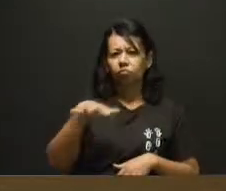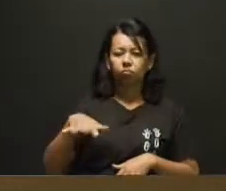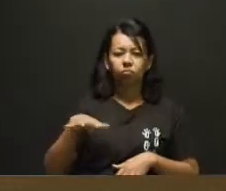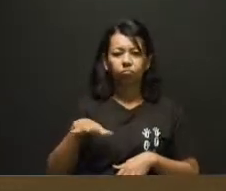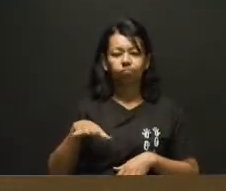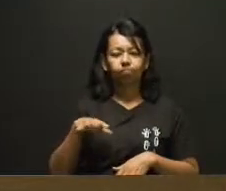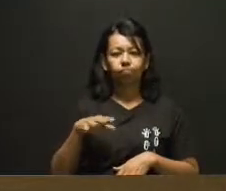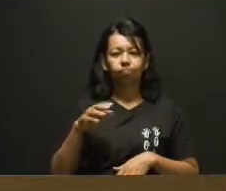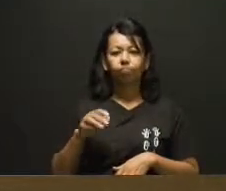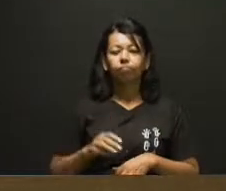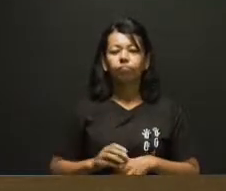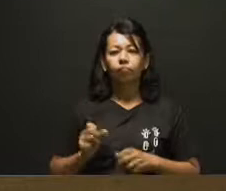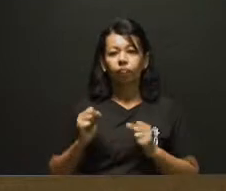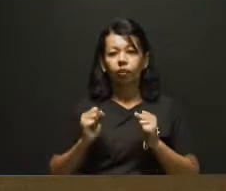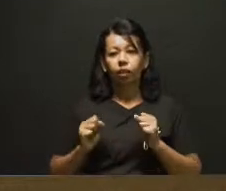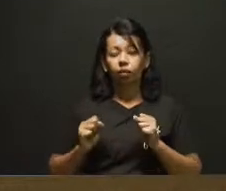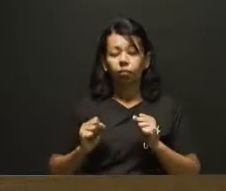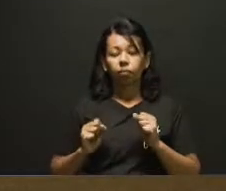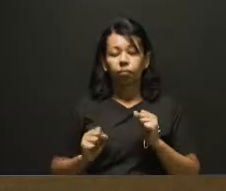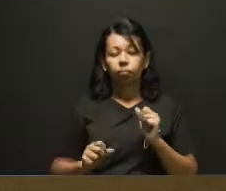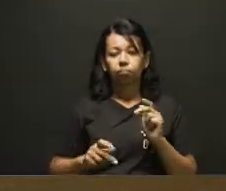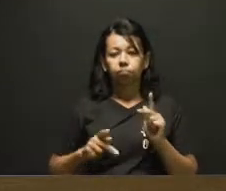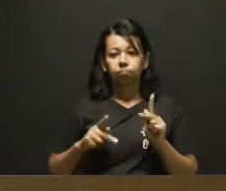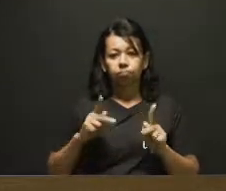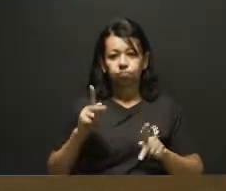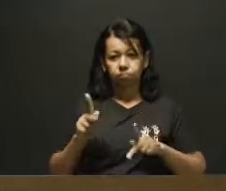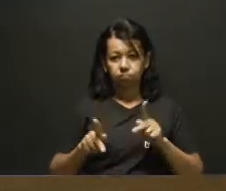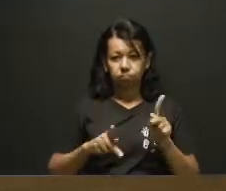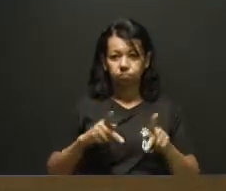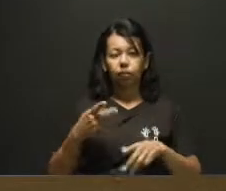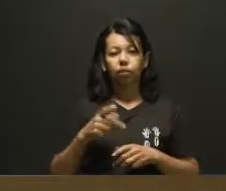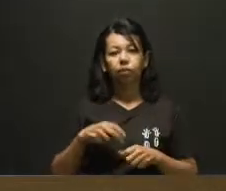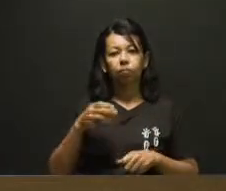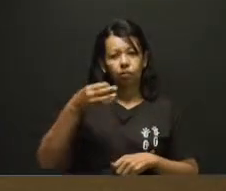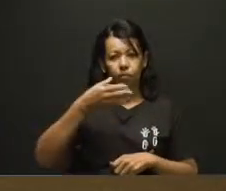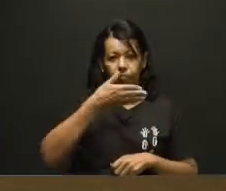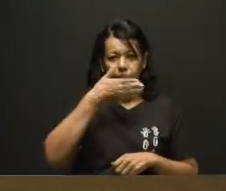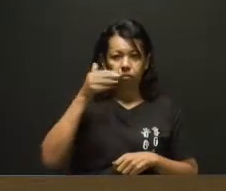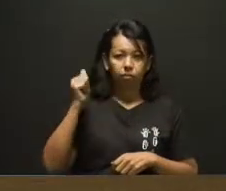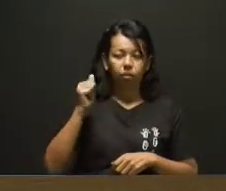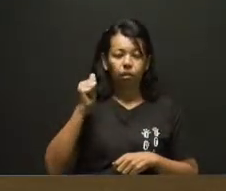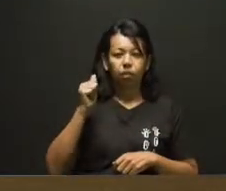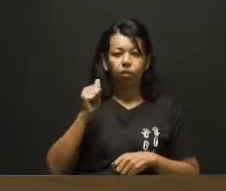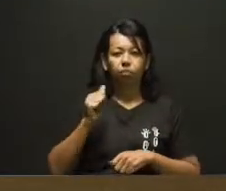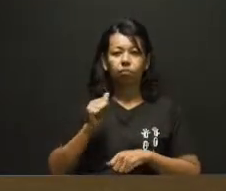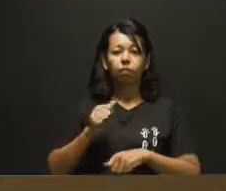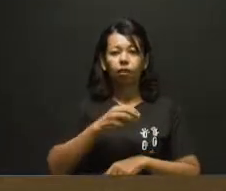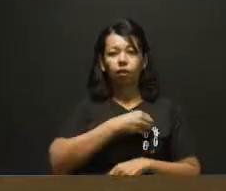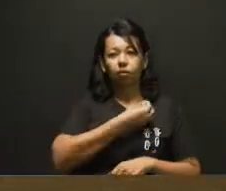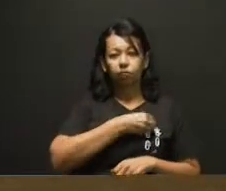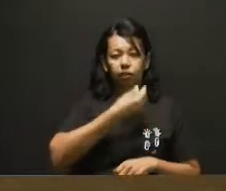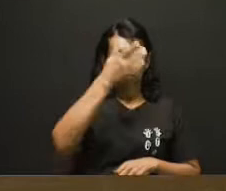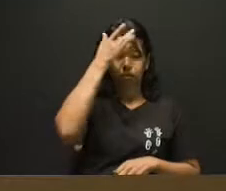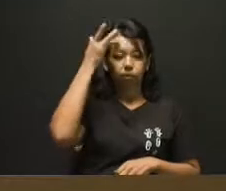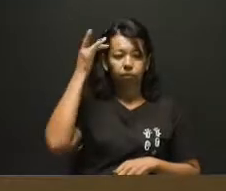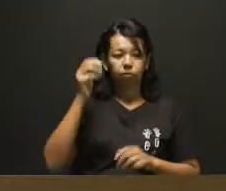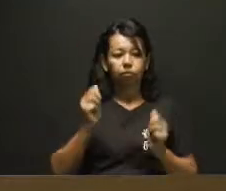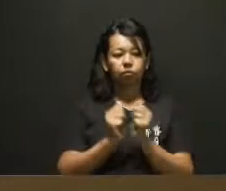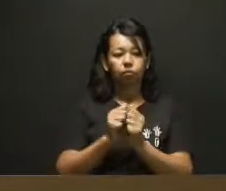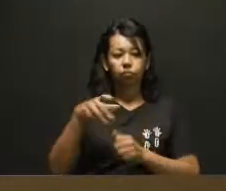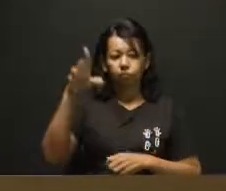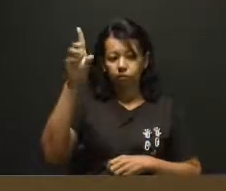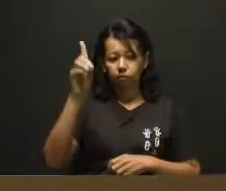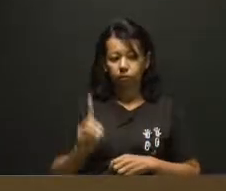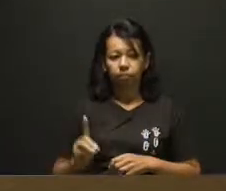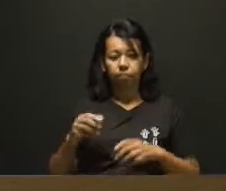consiga aperfeiçoar o atendimento das pessoas com deficiência né então precisa ter um